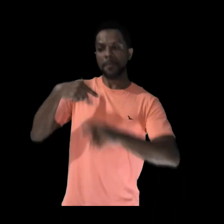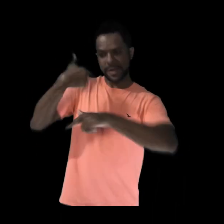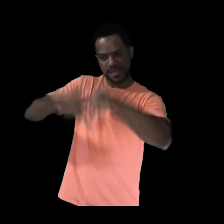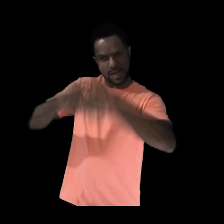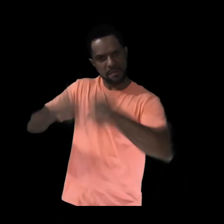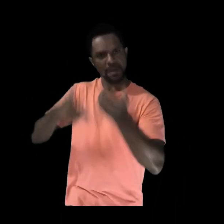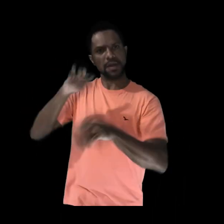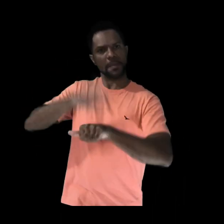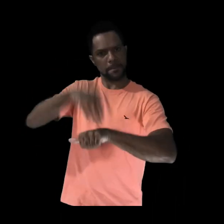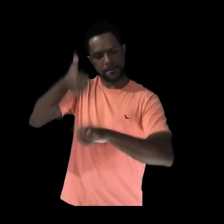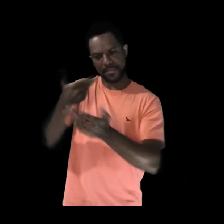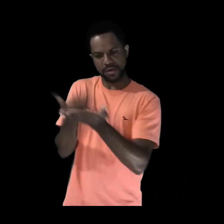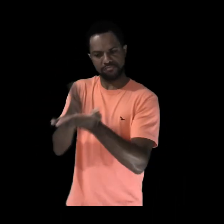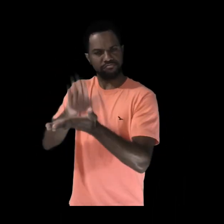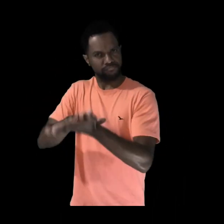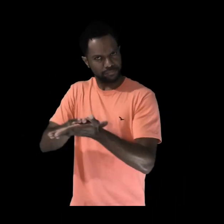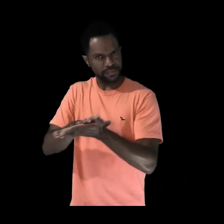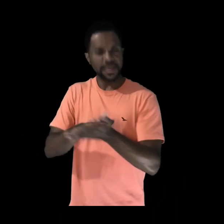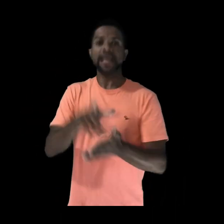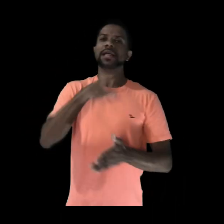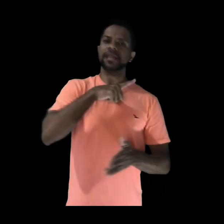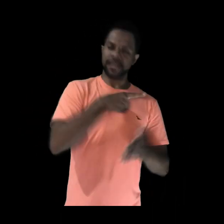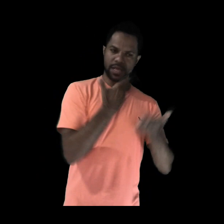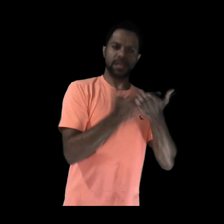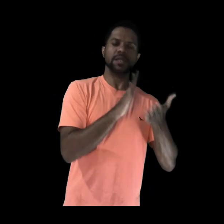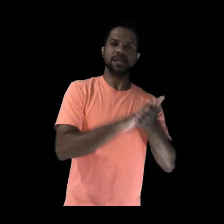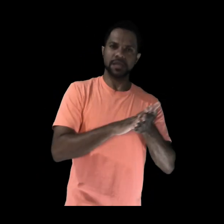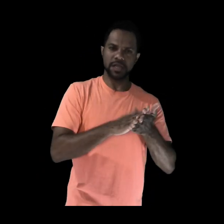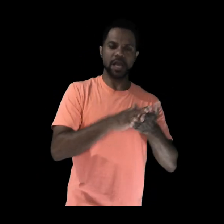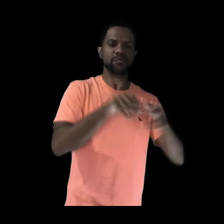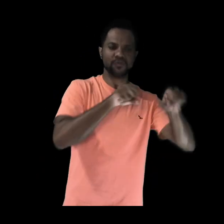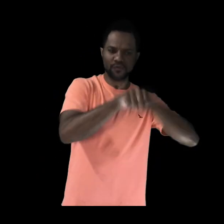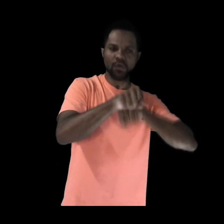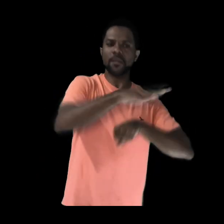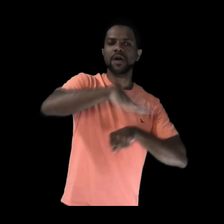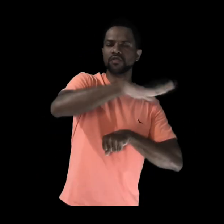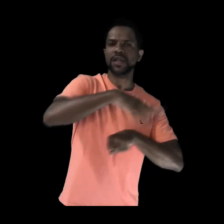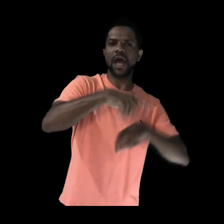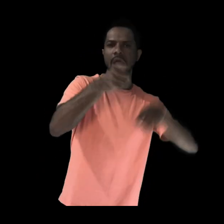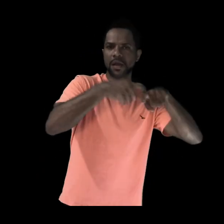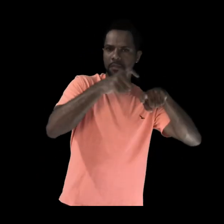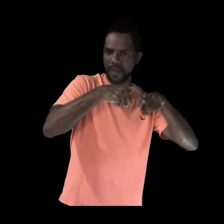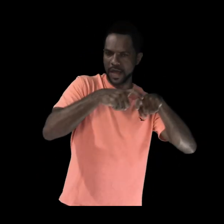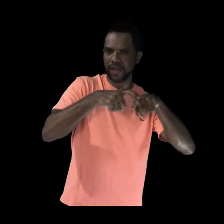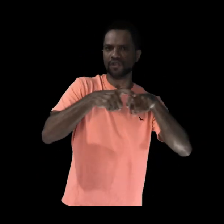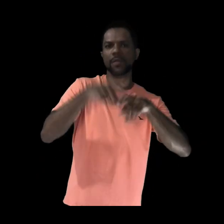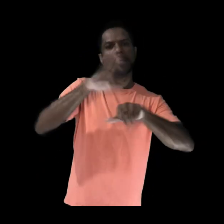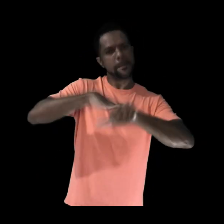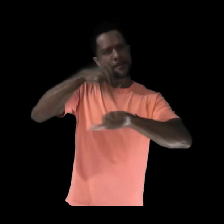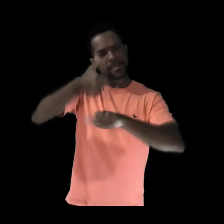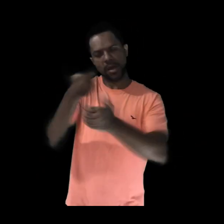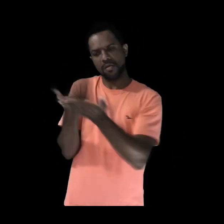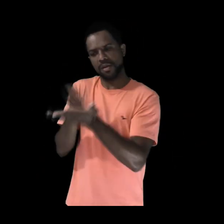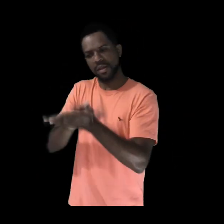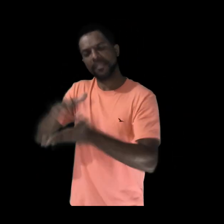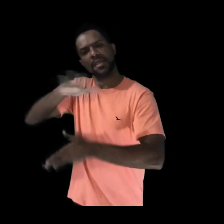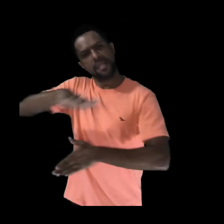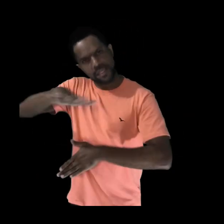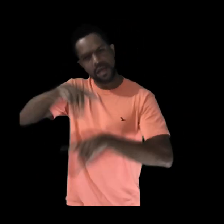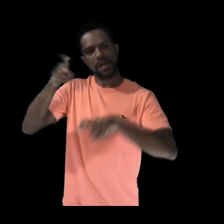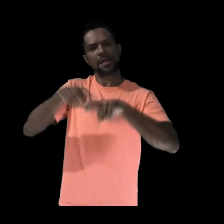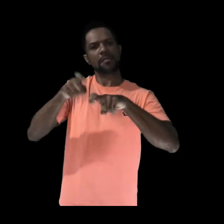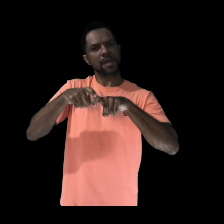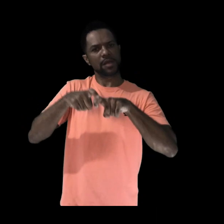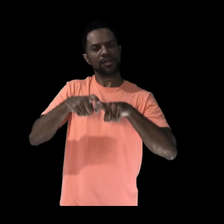A gente vê muitos intérpretes atuando na área médica com formação para atuação nessa área médica. Então, isso é muito importante. Isso